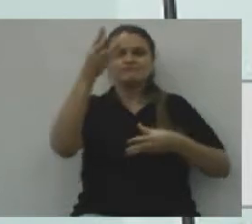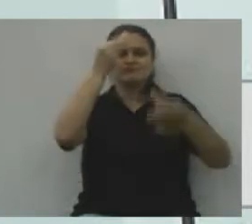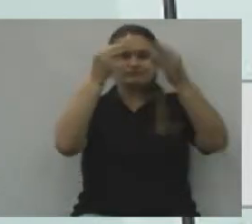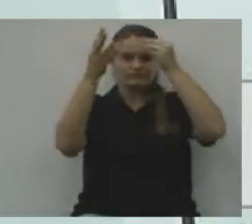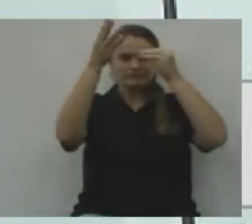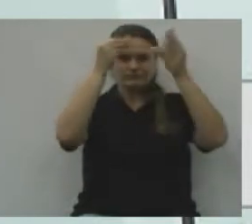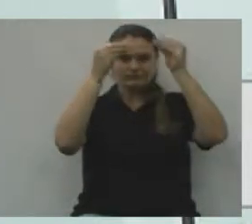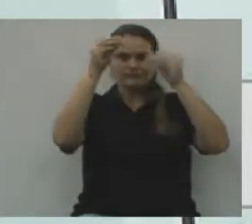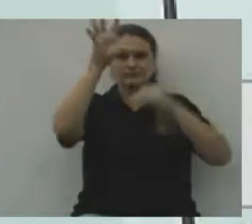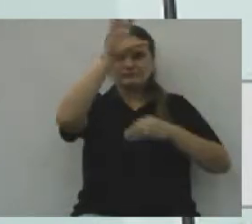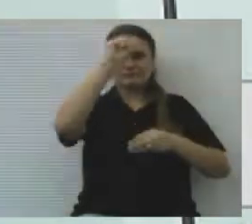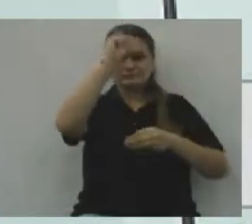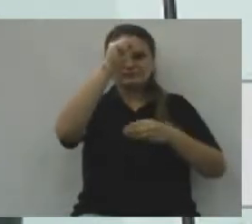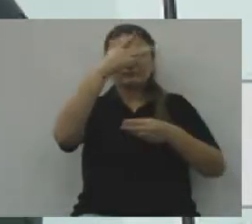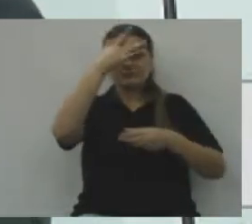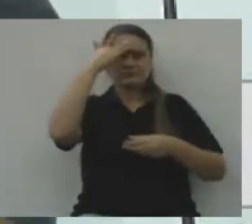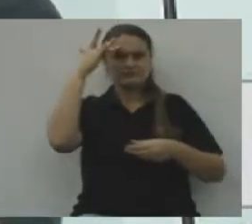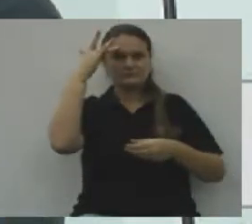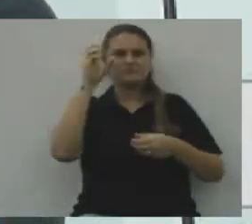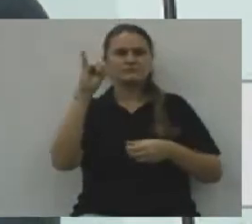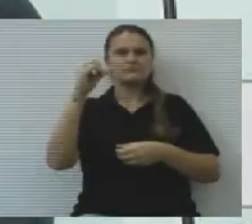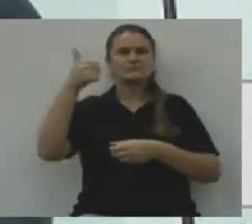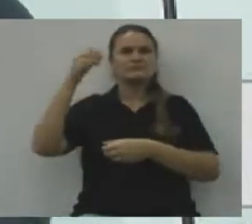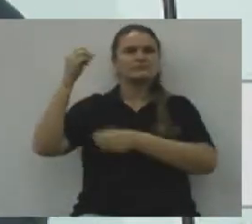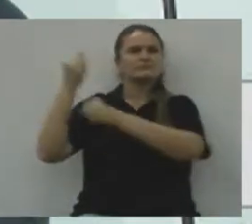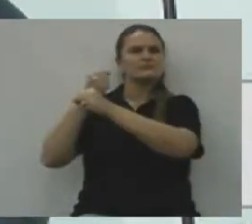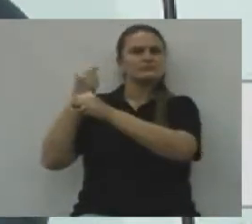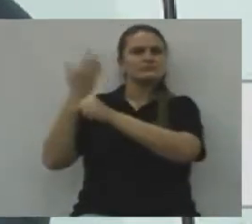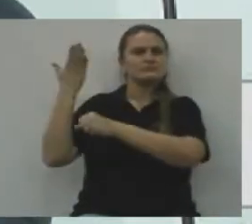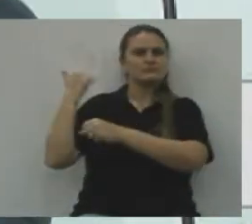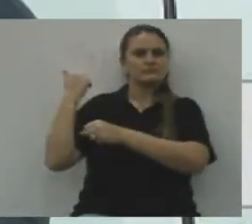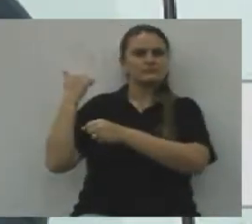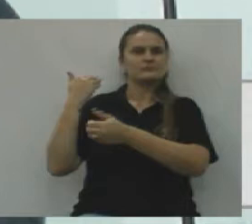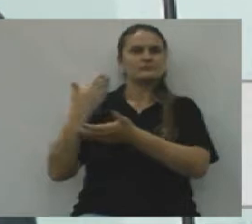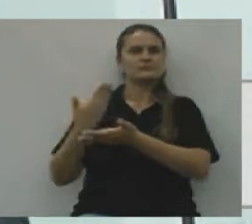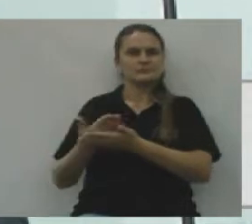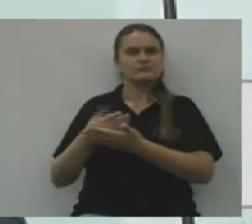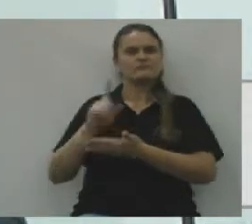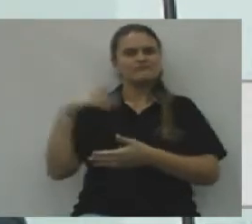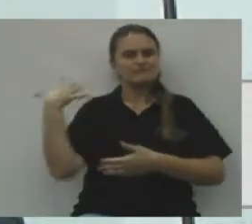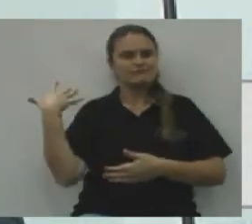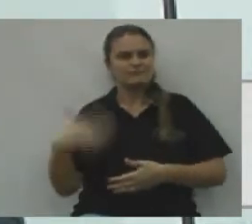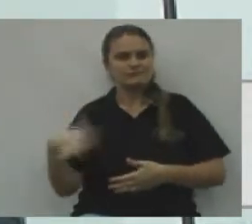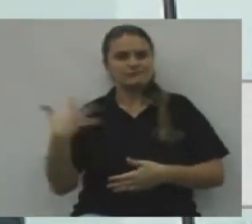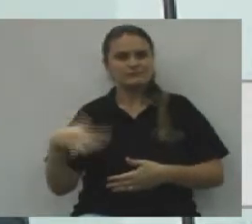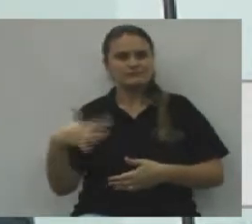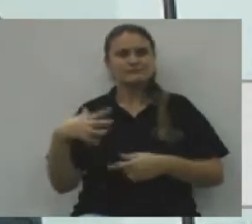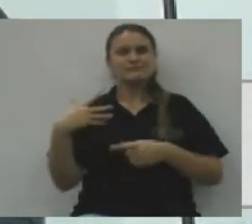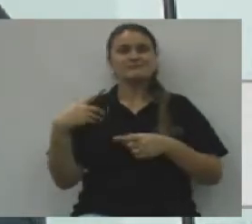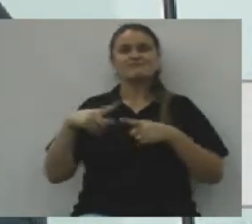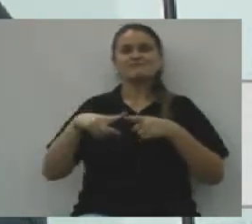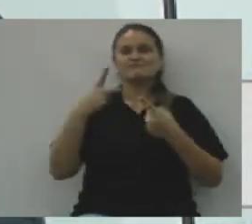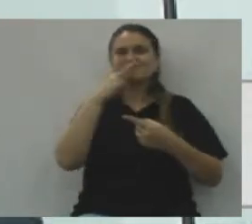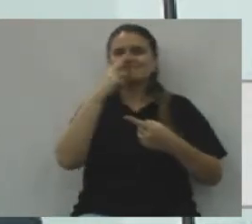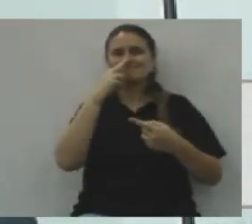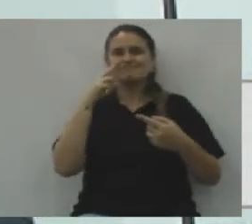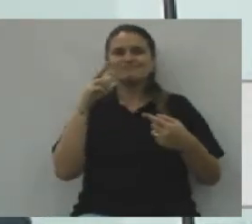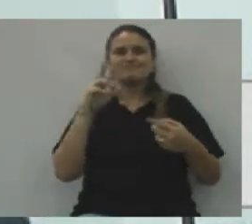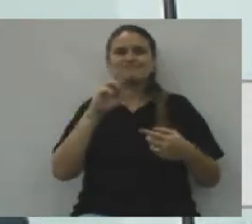numa pessoa que está, por exemplo, 10 anos atrasada nos estudos, custa muito mais caro e o resultado não é